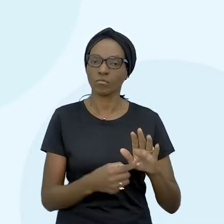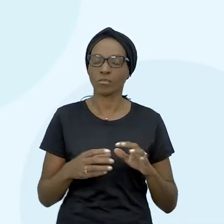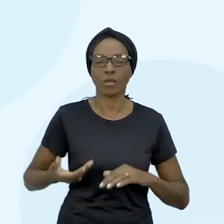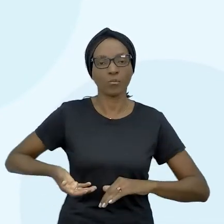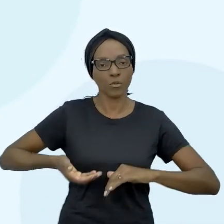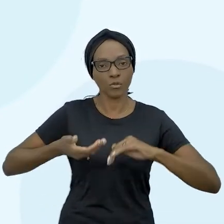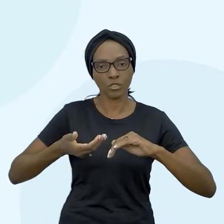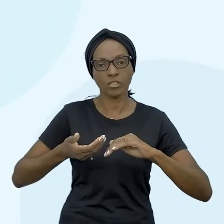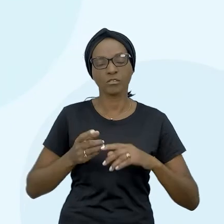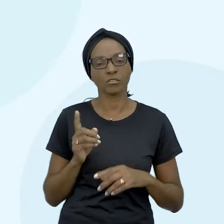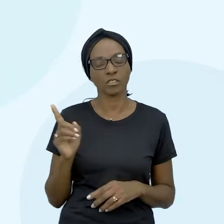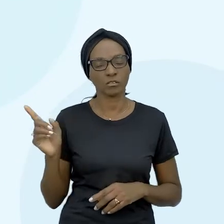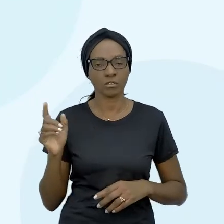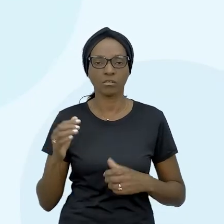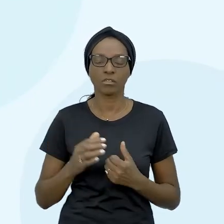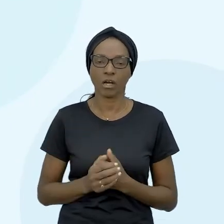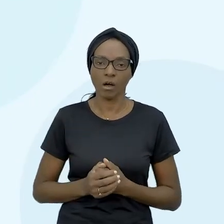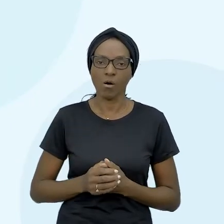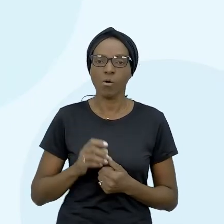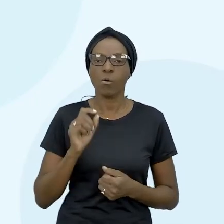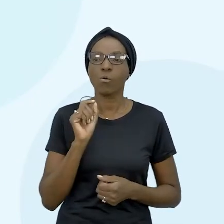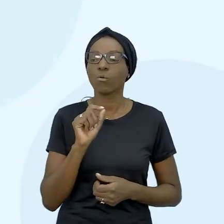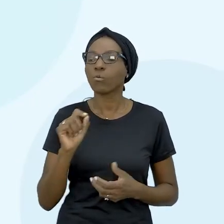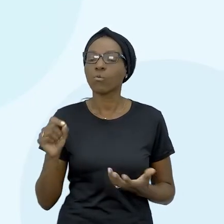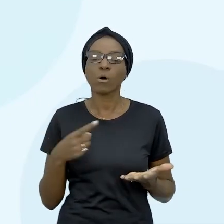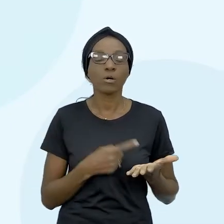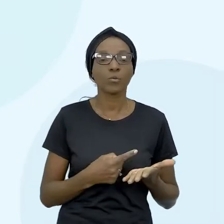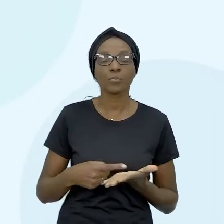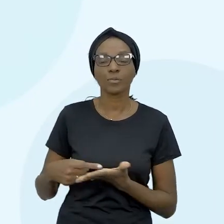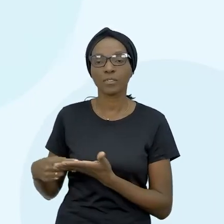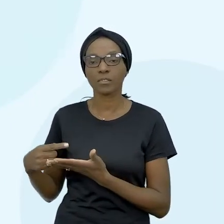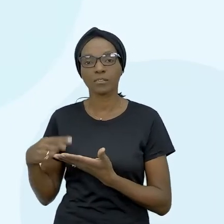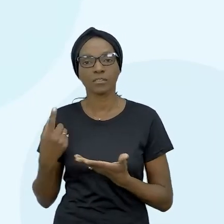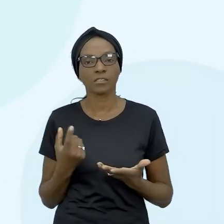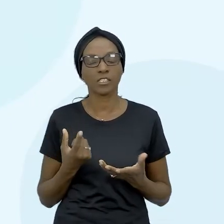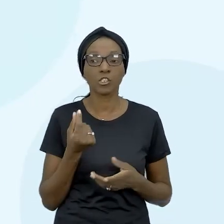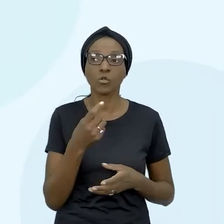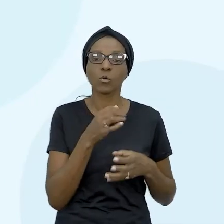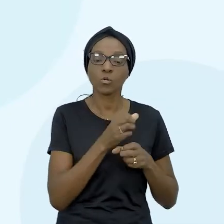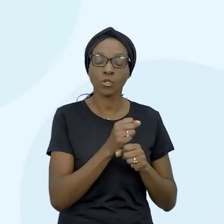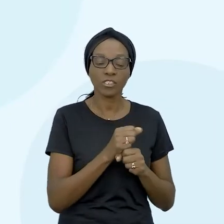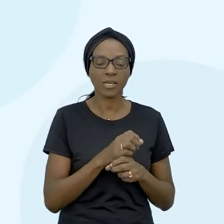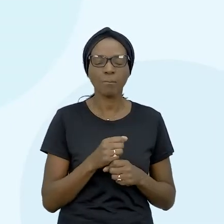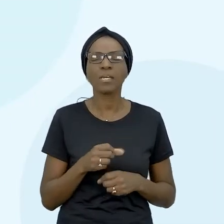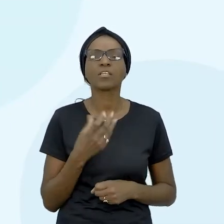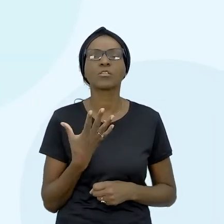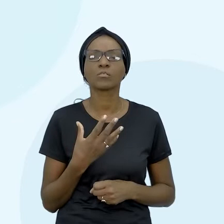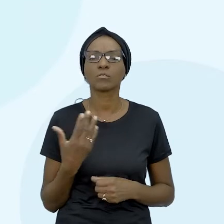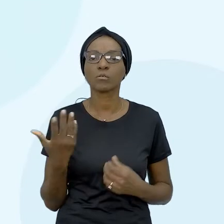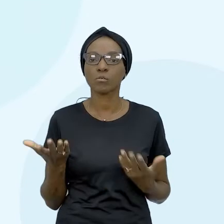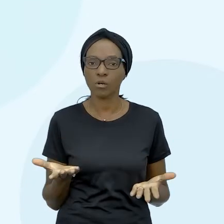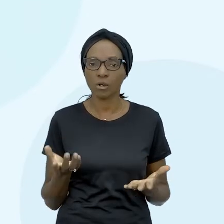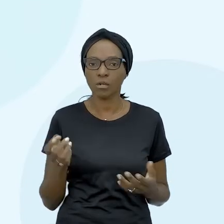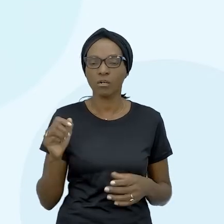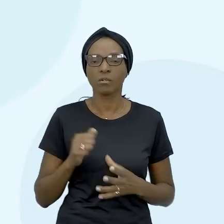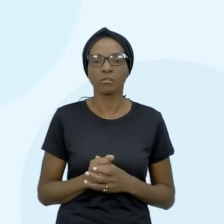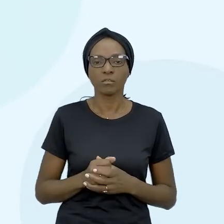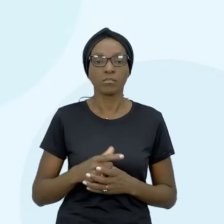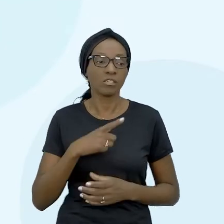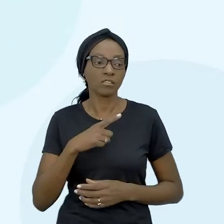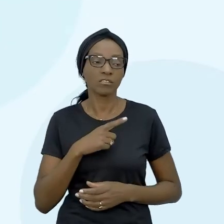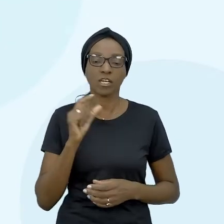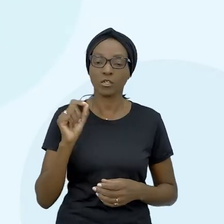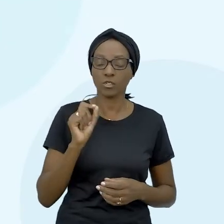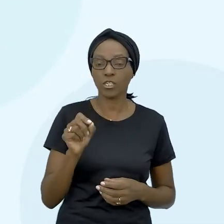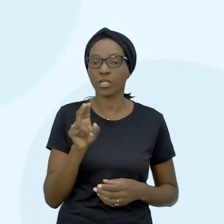Congresso Nacional quais são os planos, qual é o orçamento, né, de que se dispõe para realizar